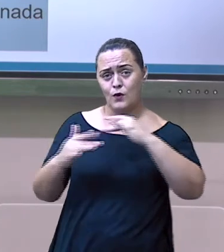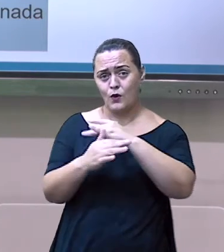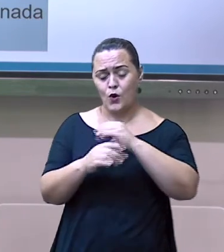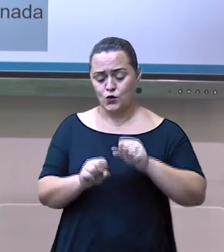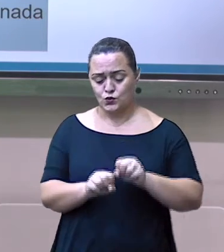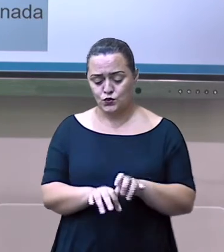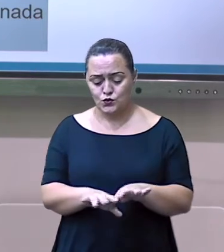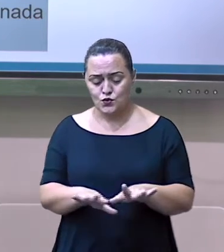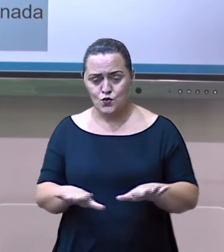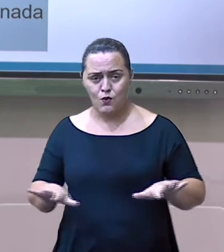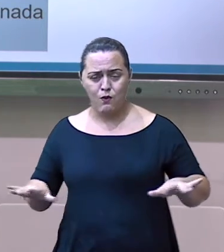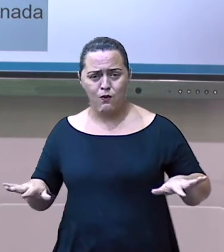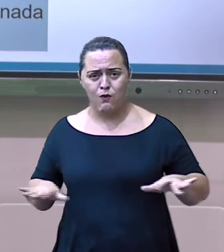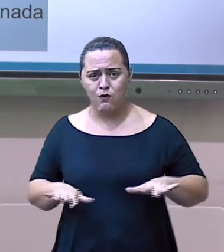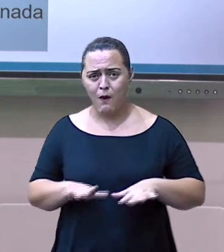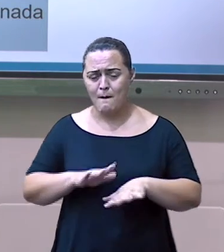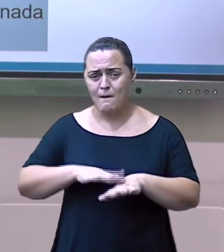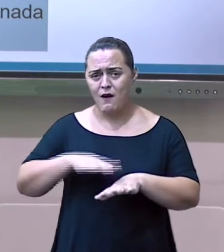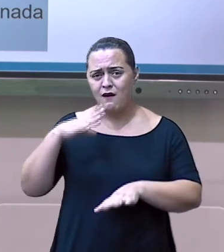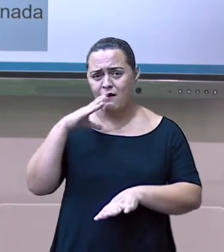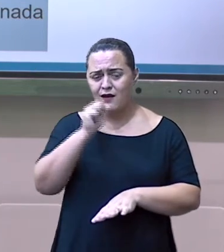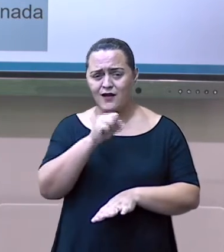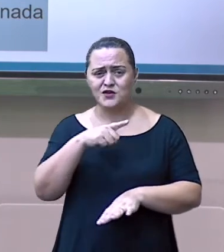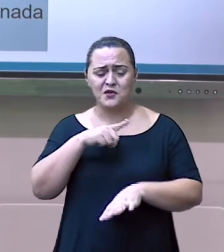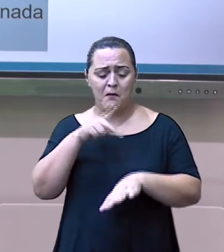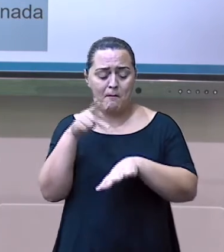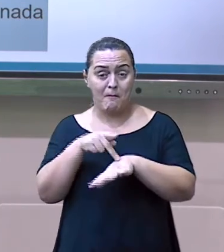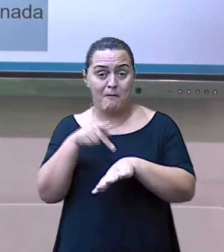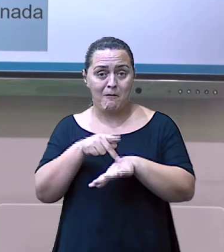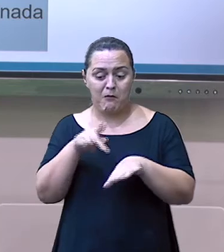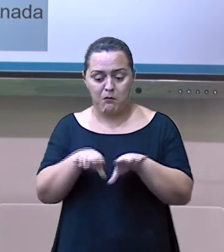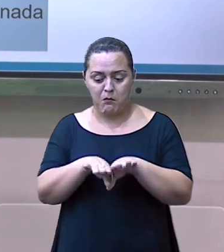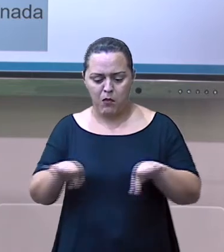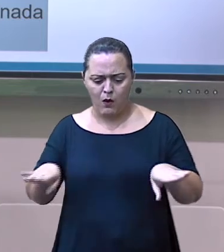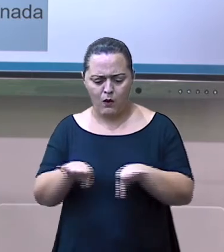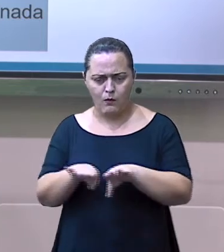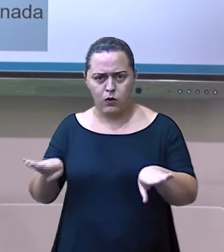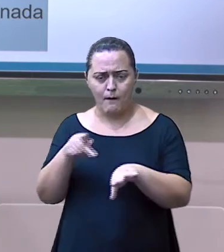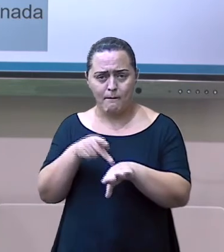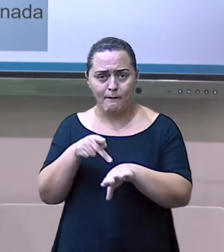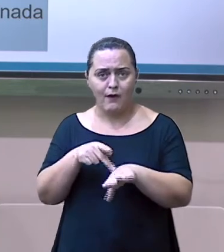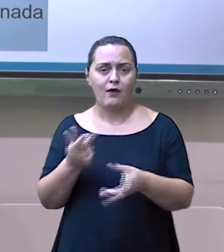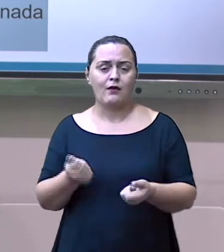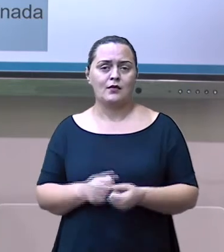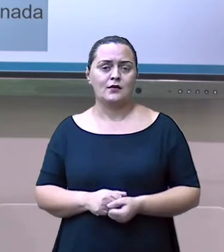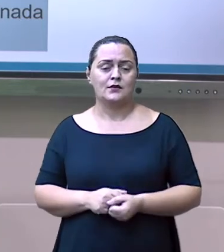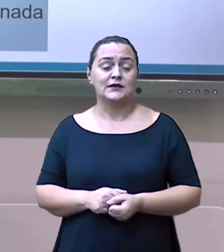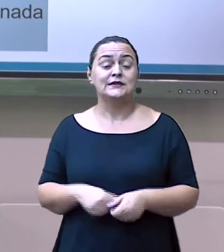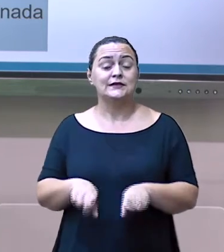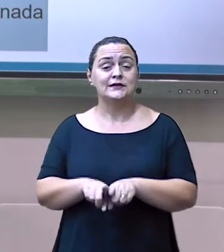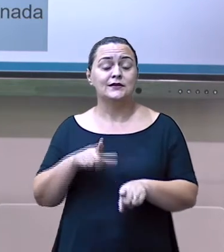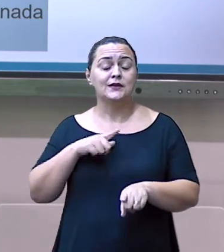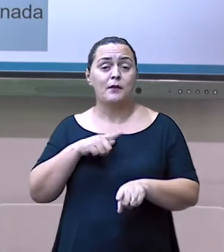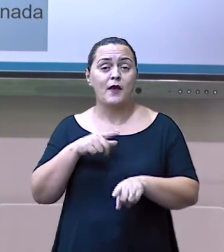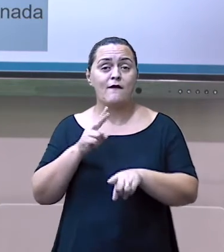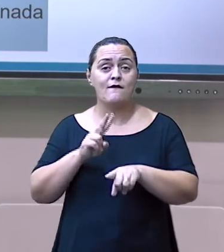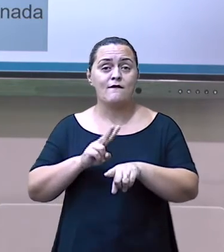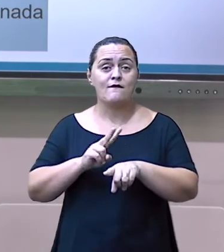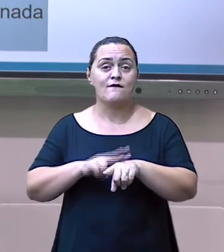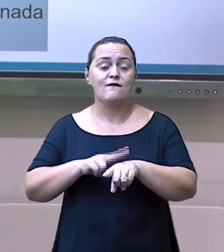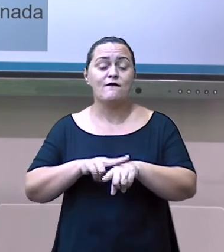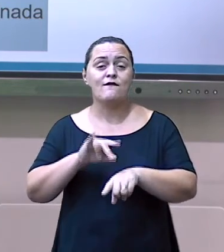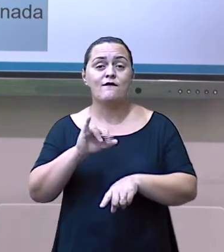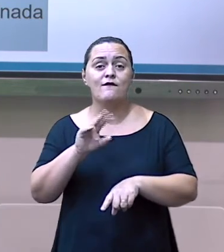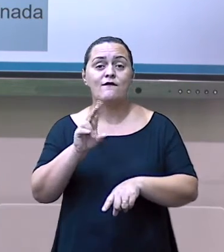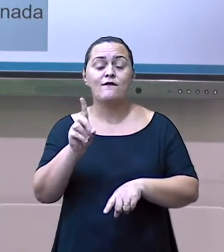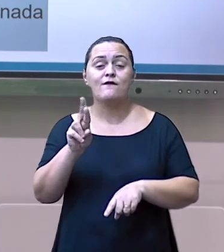impermeável, muito concreto, muito vidro, que vai ajudar a refletir e a